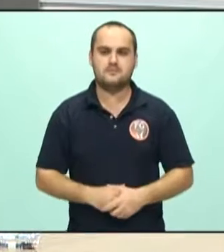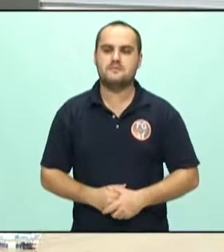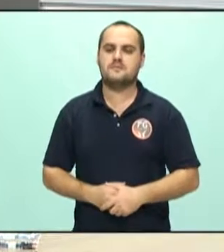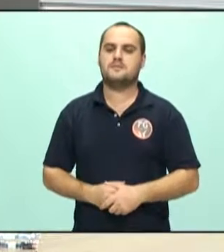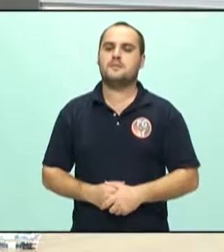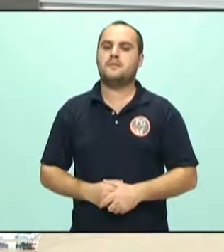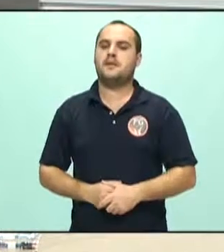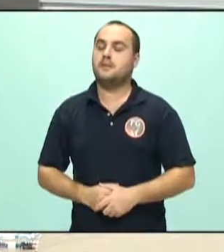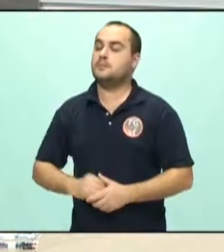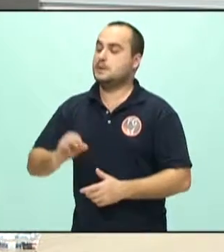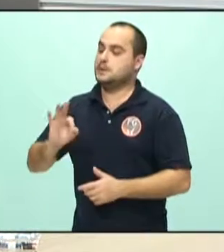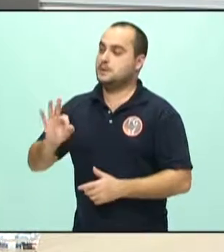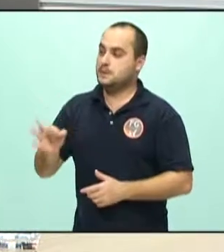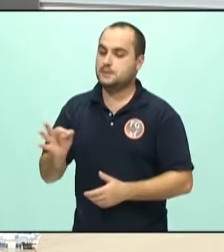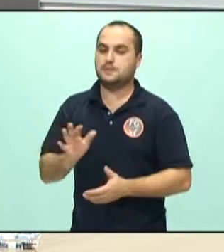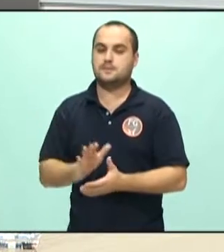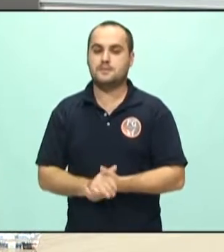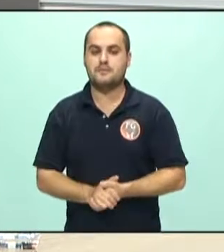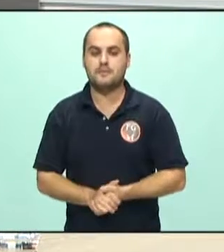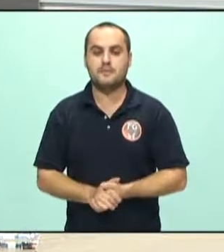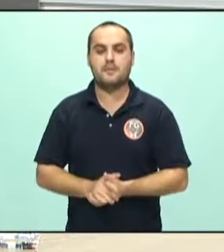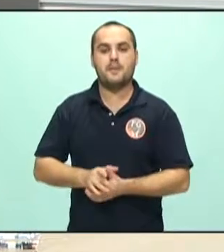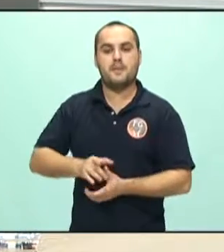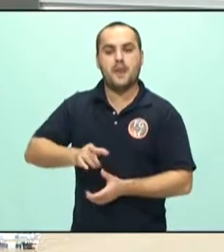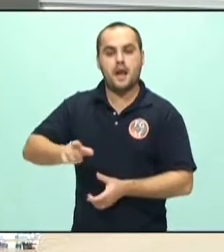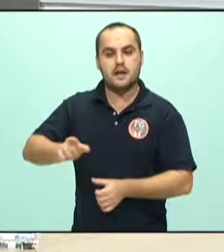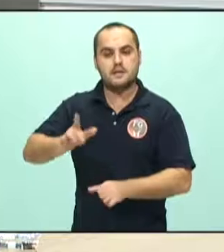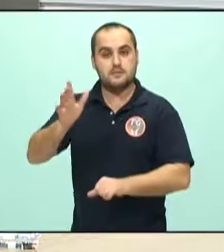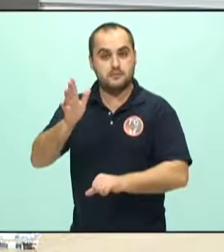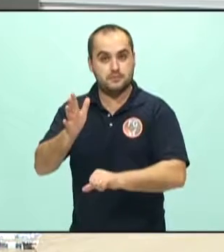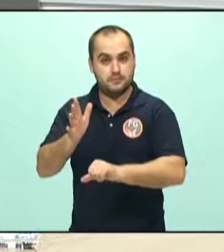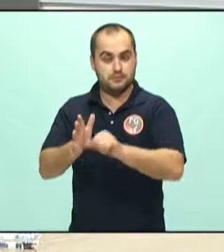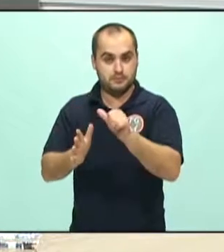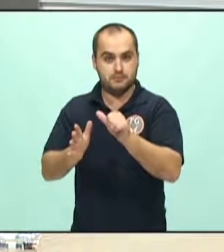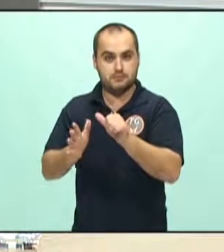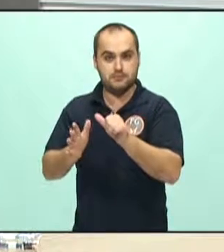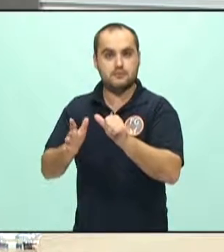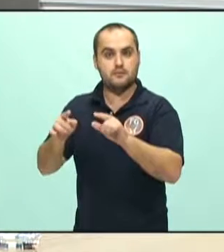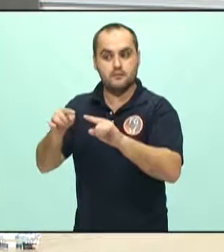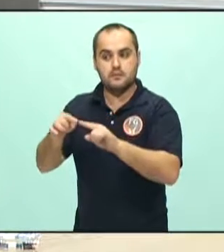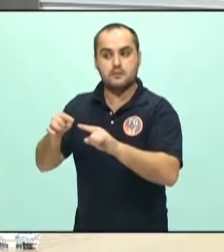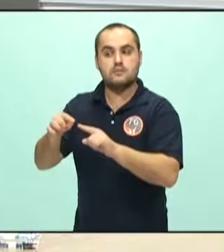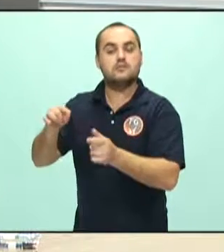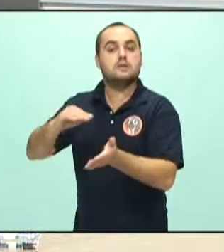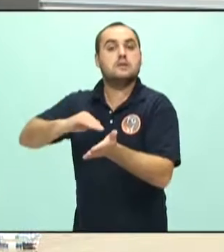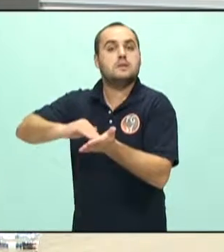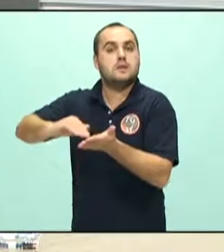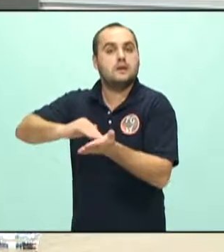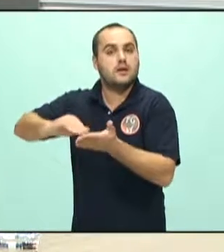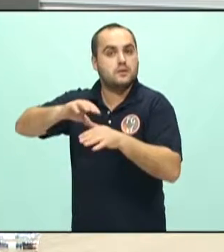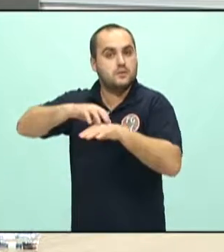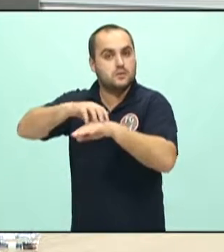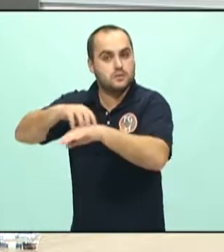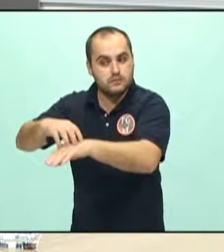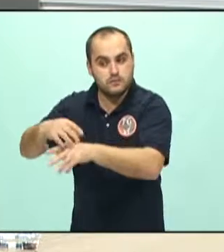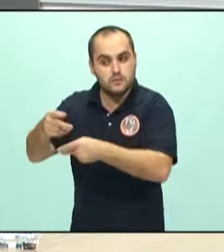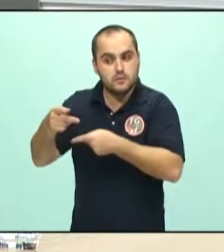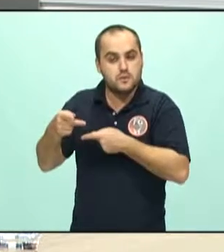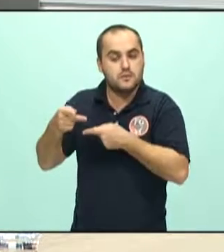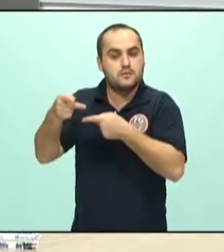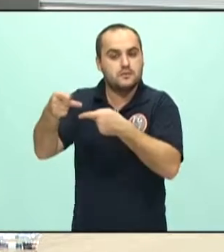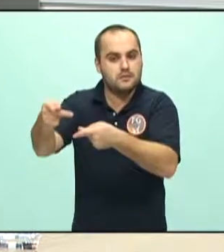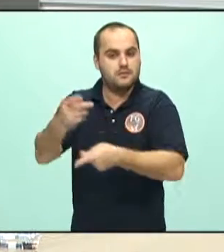quentes foi algo tremendo iniciativa da secretaria de turismo através do secretário evandro neiva que nos convidou para estarmos presentes